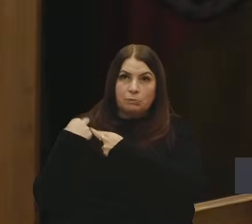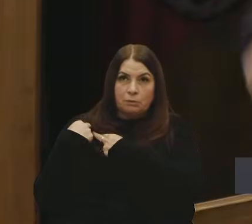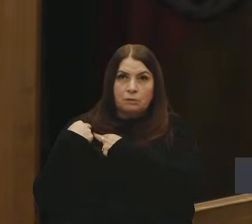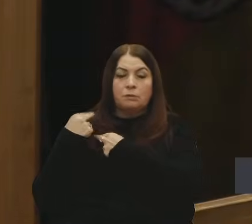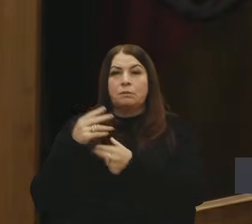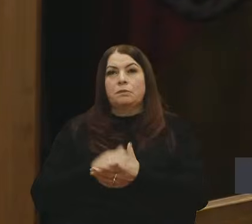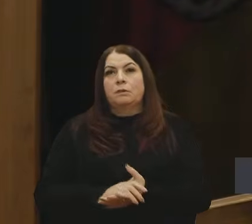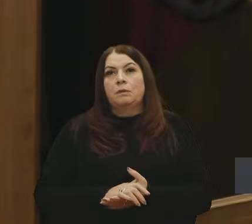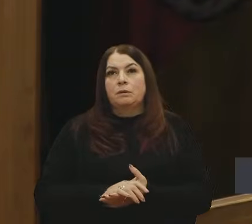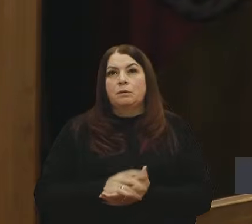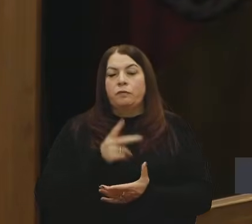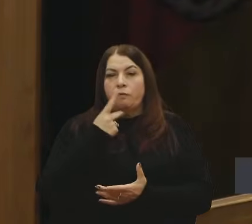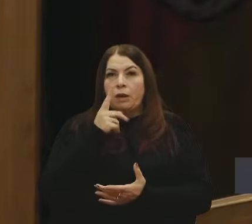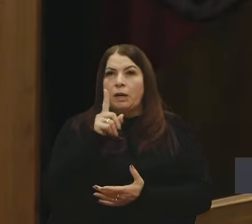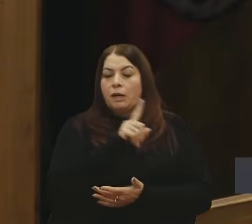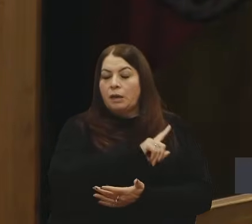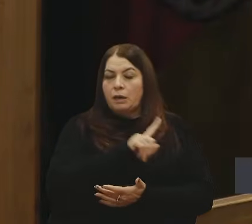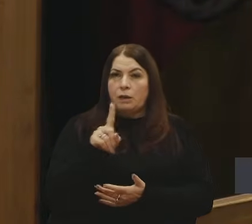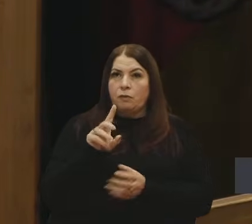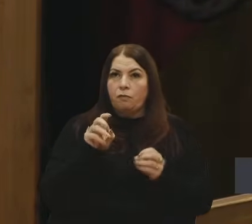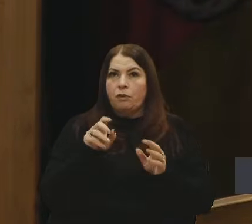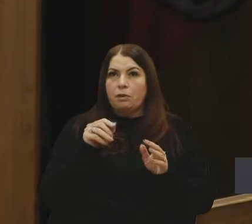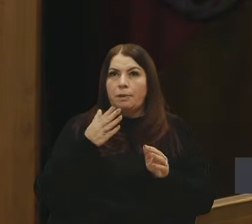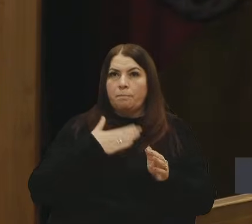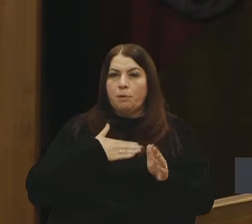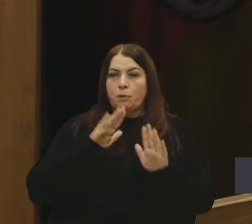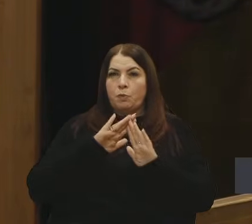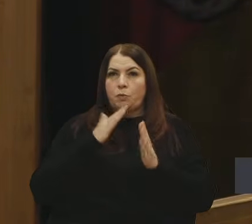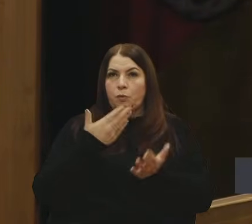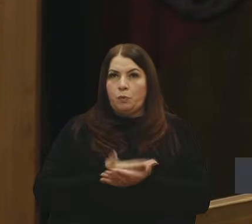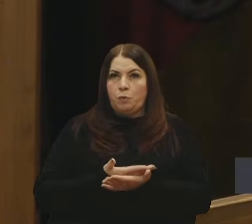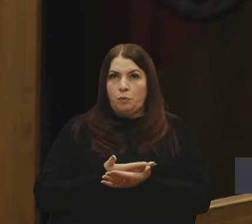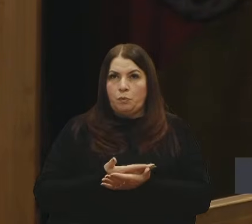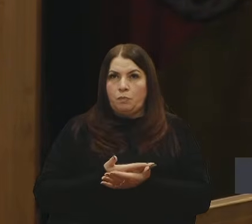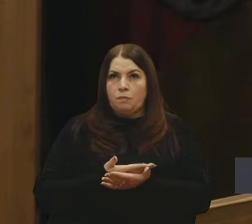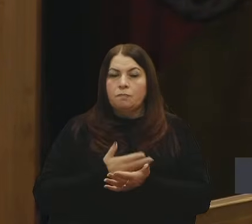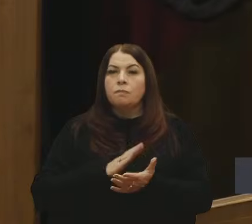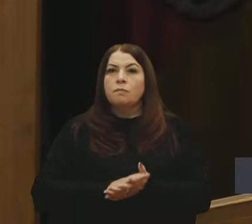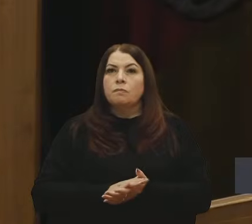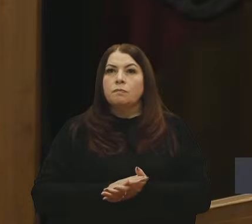responsabilidade de dizer: não venda a minha escola.